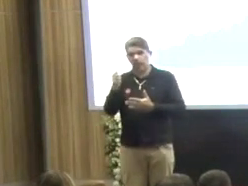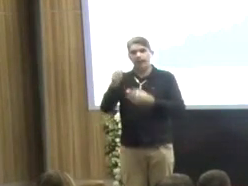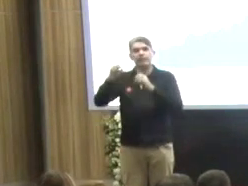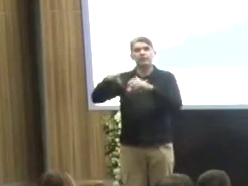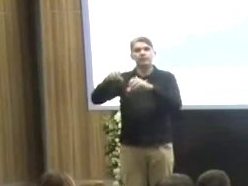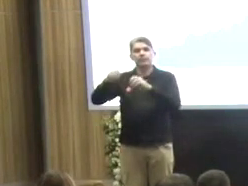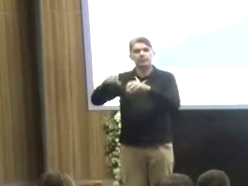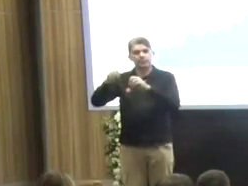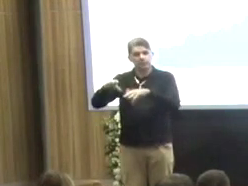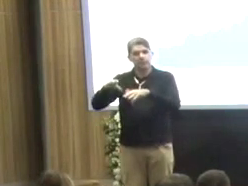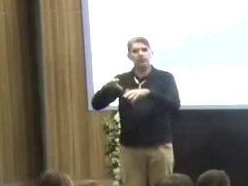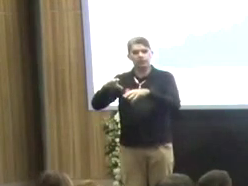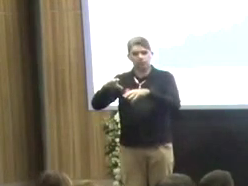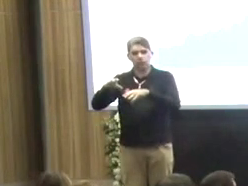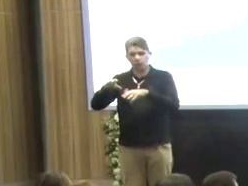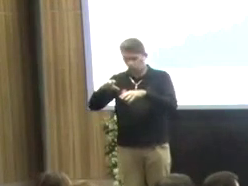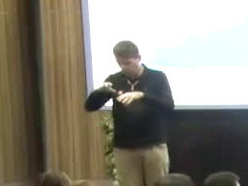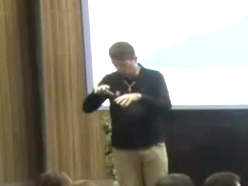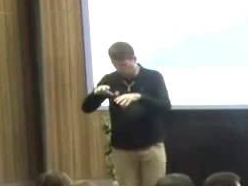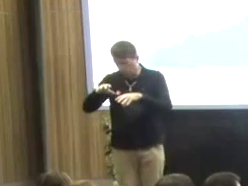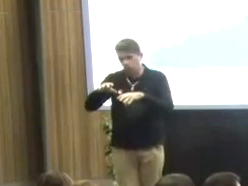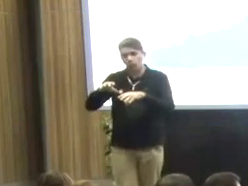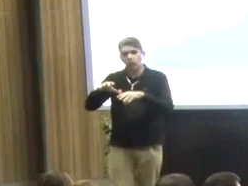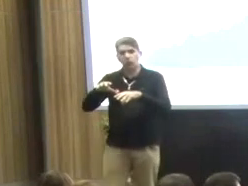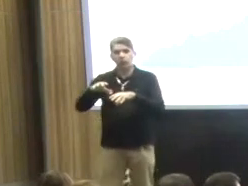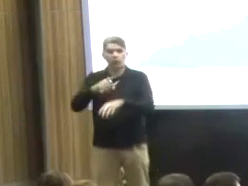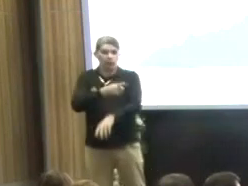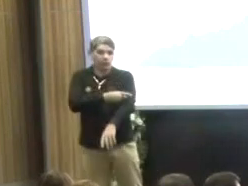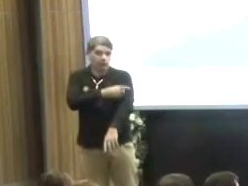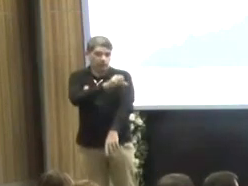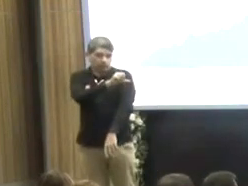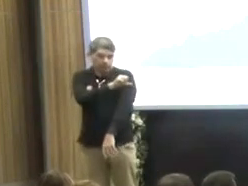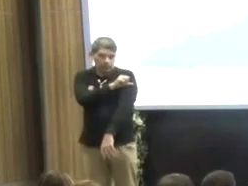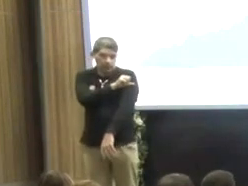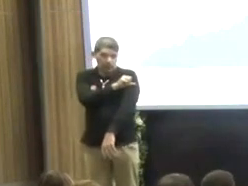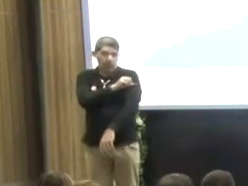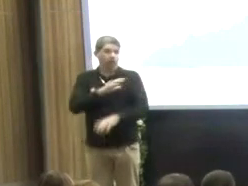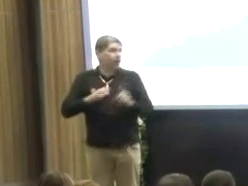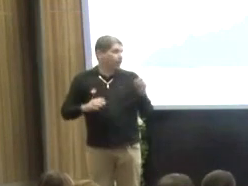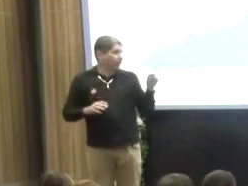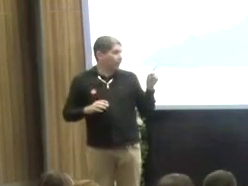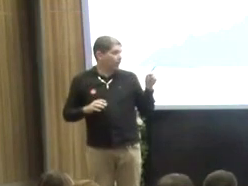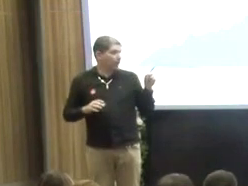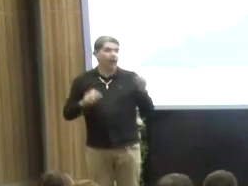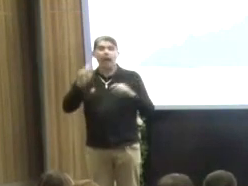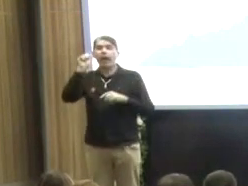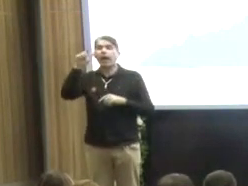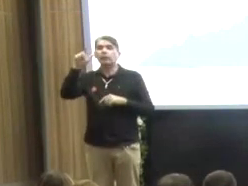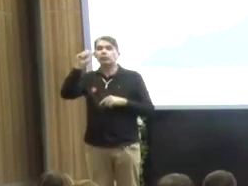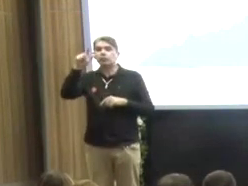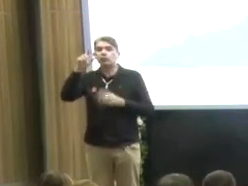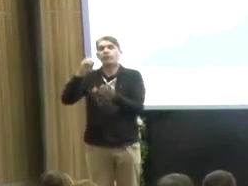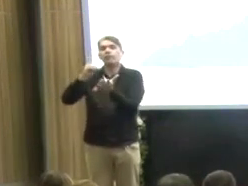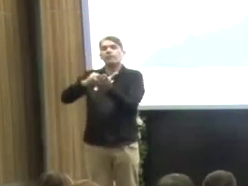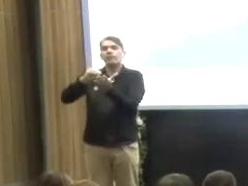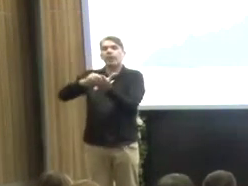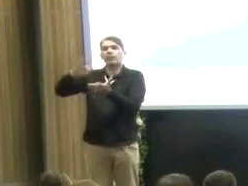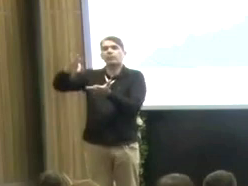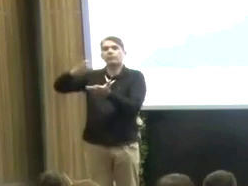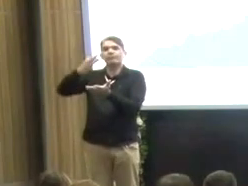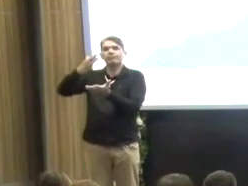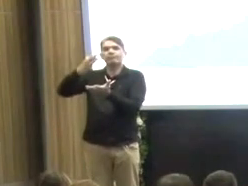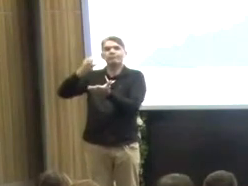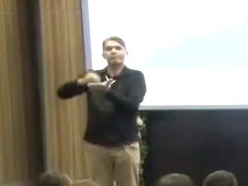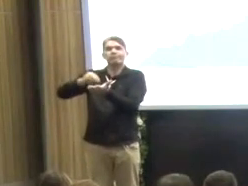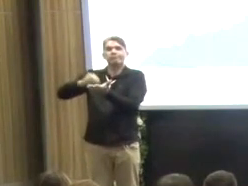essa montanha azul é o universo de pessoas que não têm acesso, que não estão matriculadas. Então, a gente